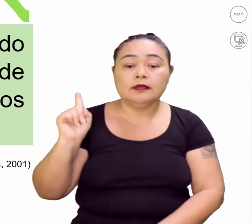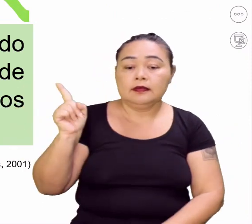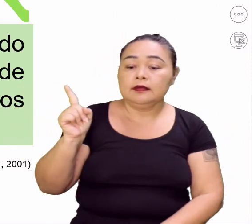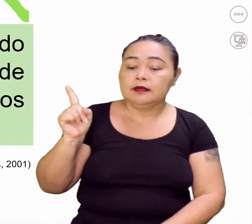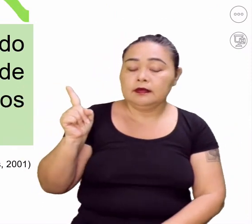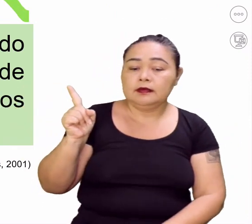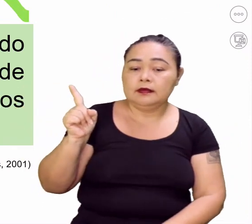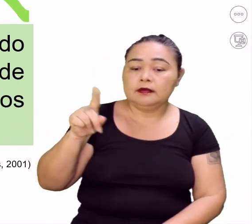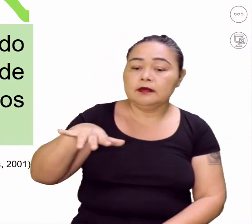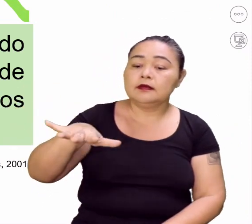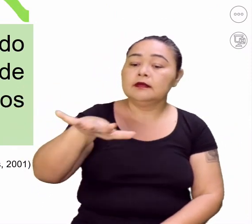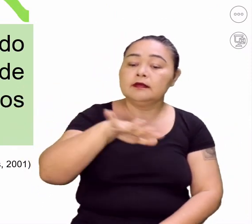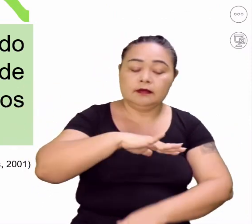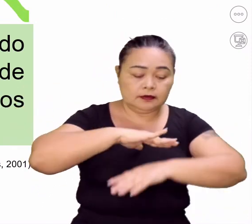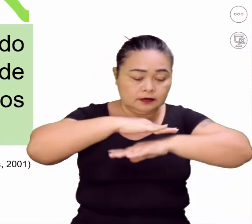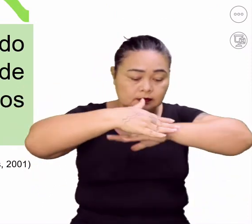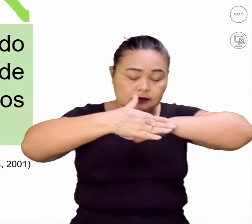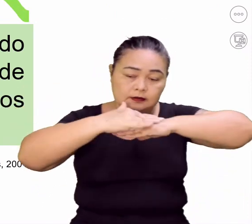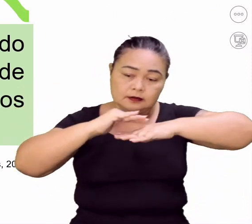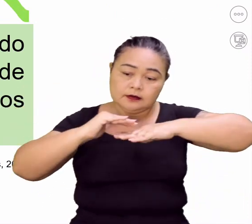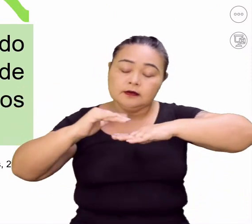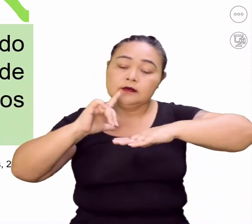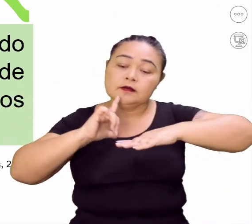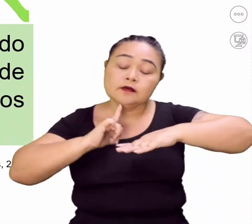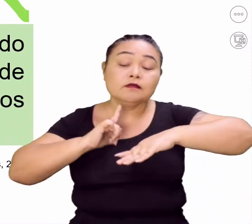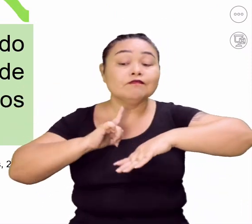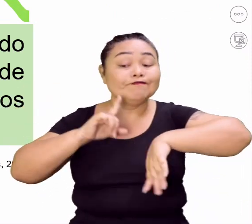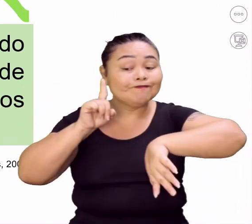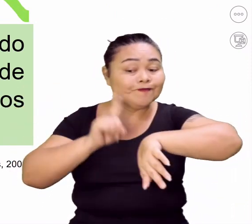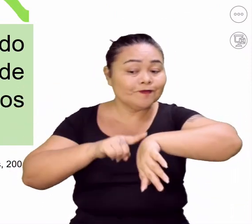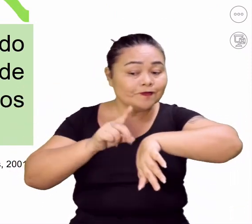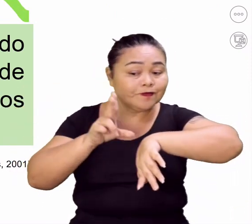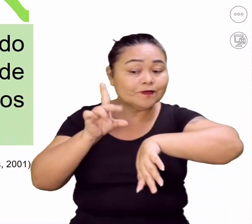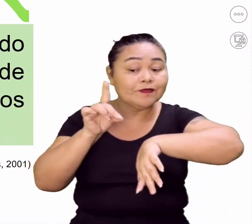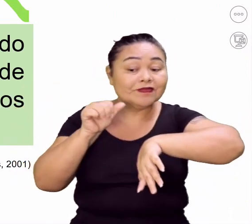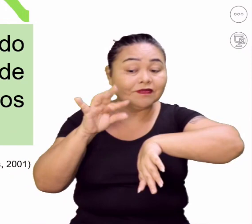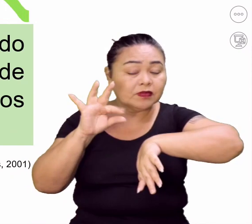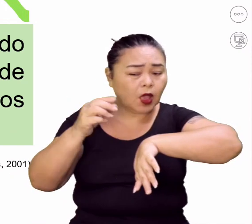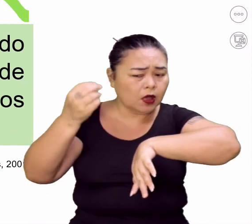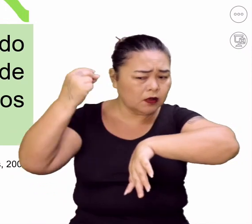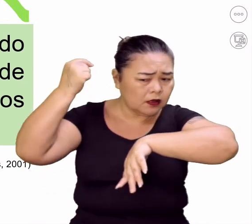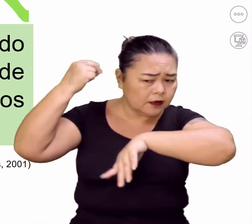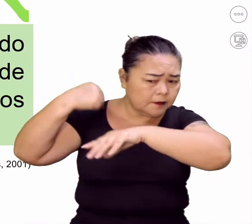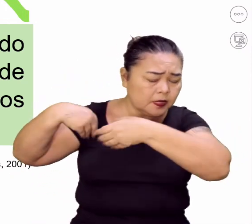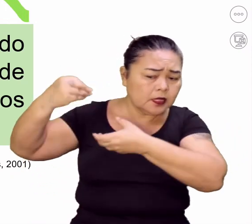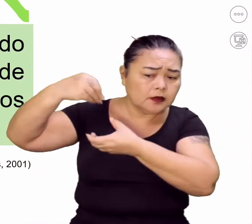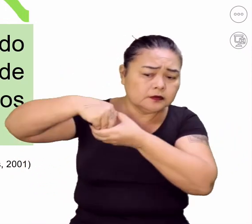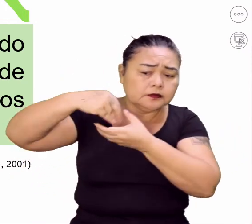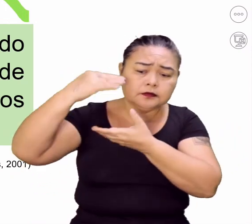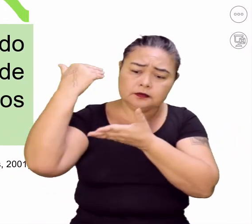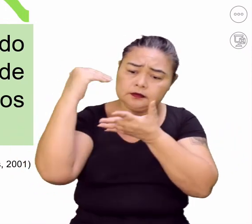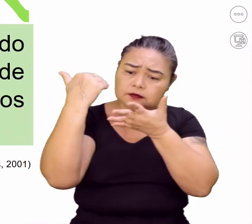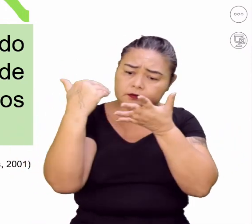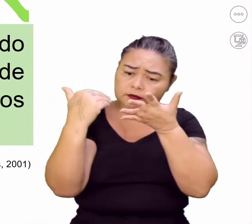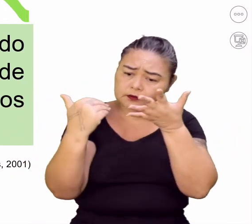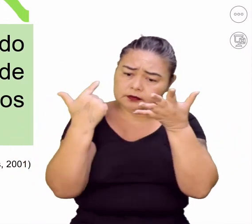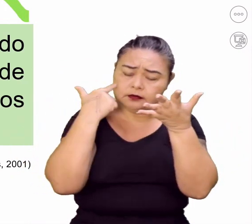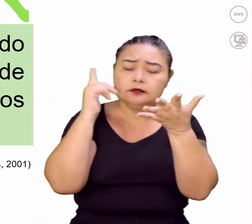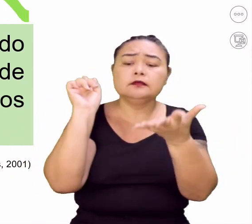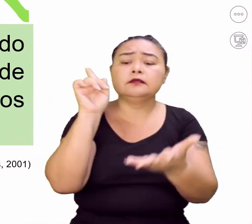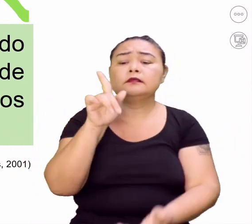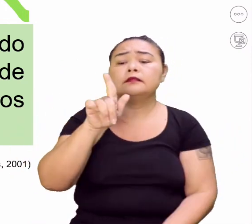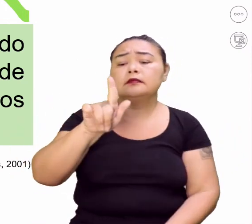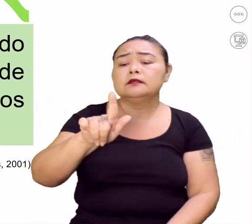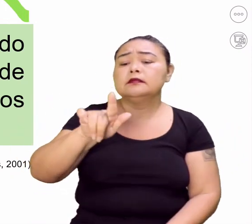essas áreas de planalto, de escudos, têm datações bastante antigas dentro da nossa tabela geológica. Então,